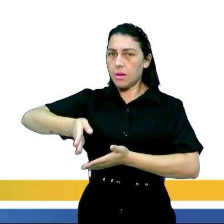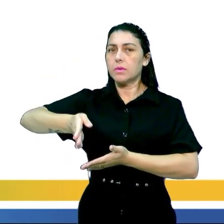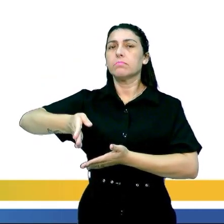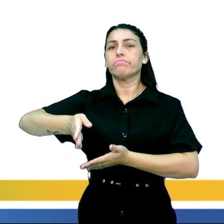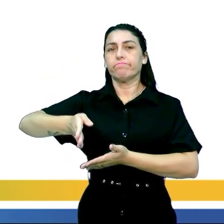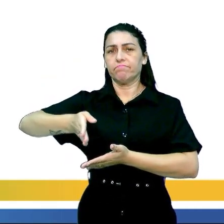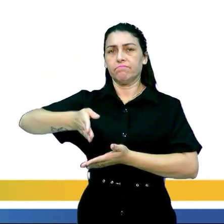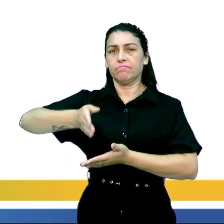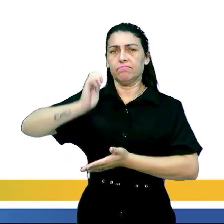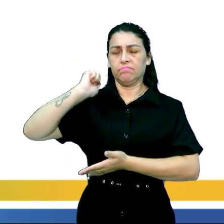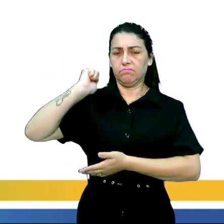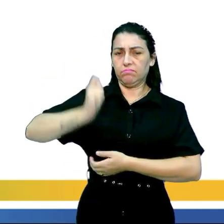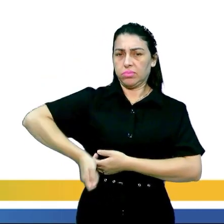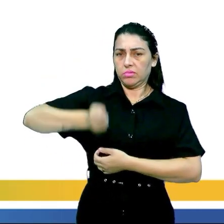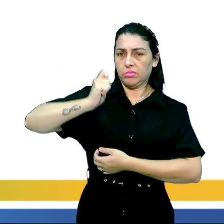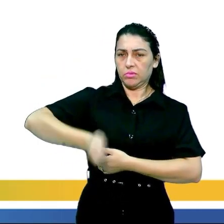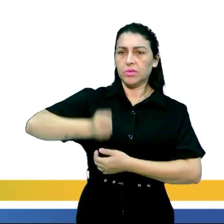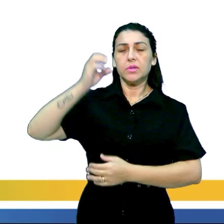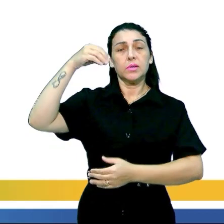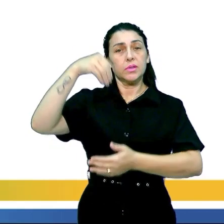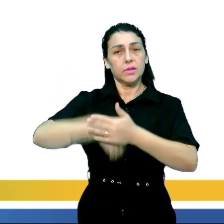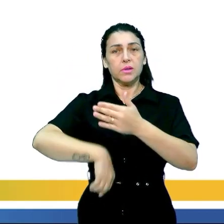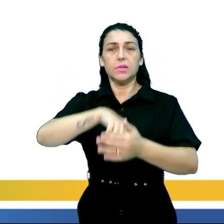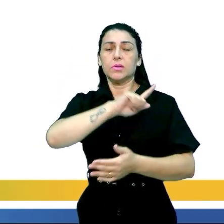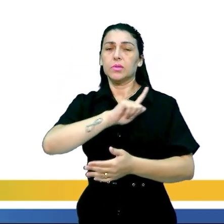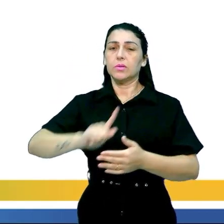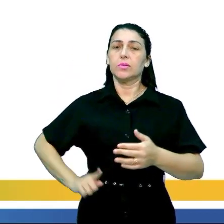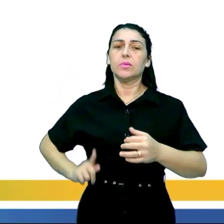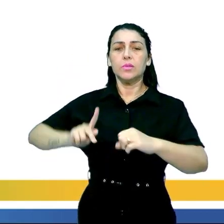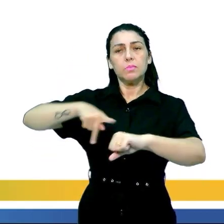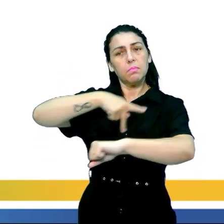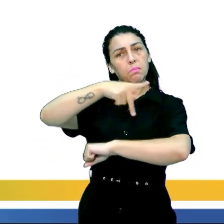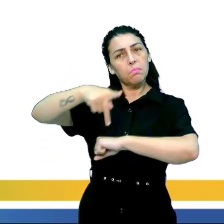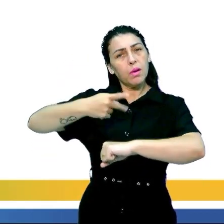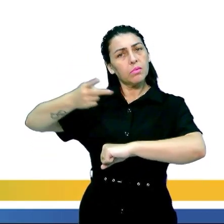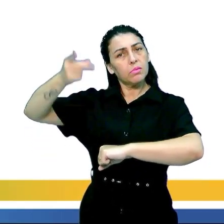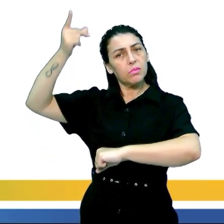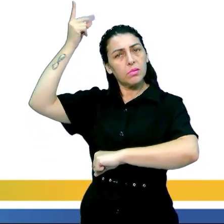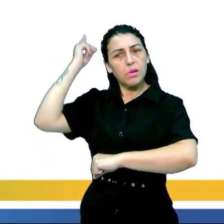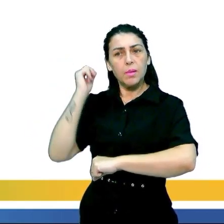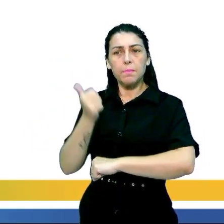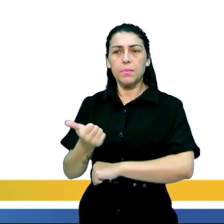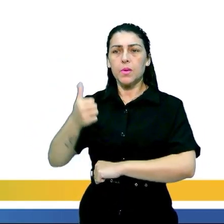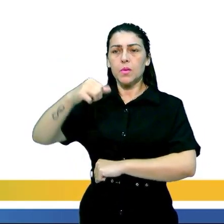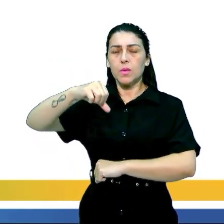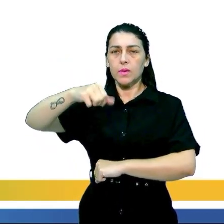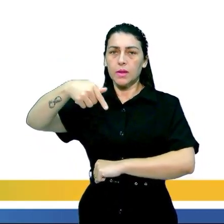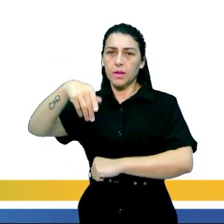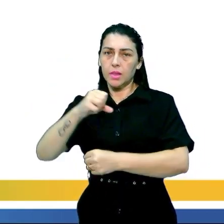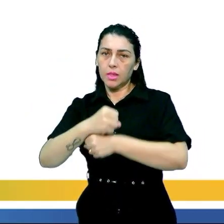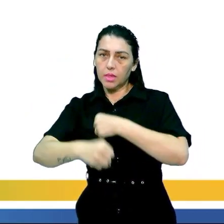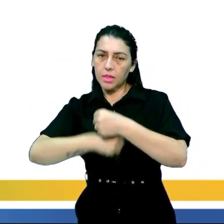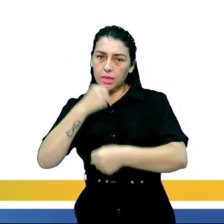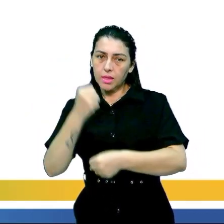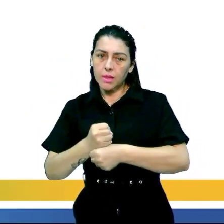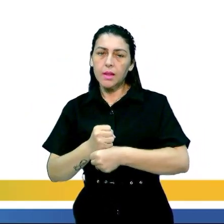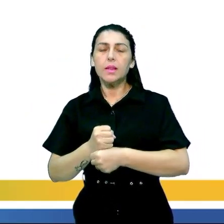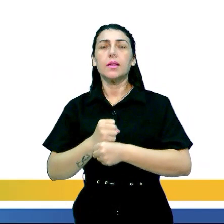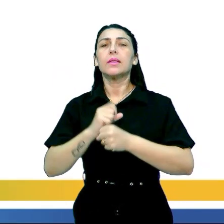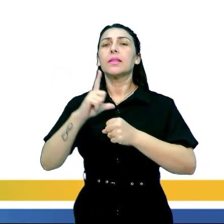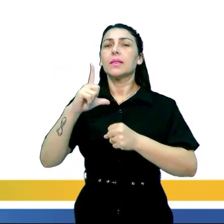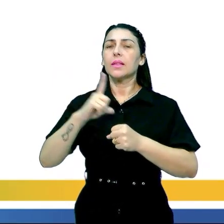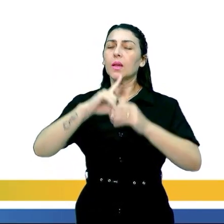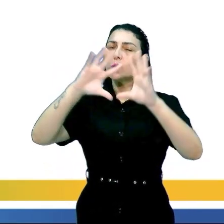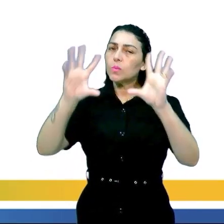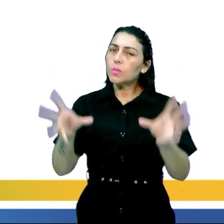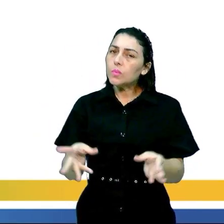as ditaduras estabelecidas dentro desses países desde a década de 1970. Aqui a gente tem